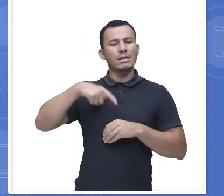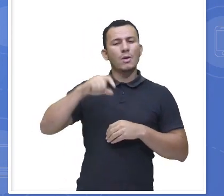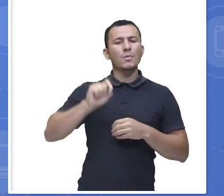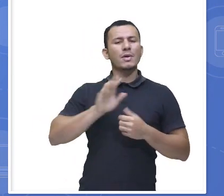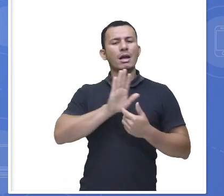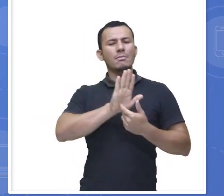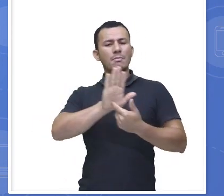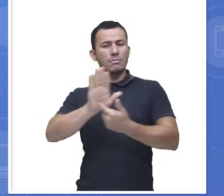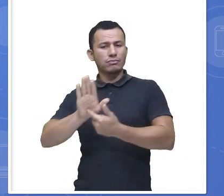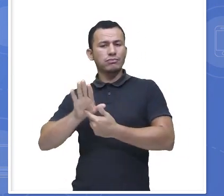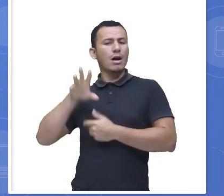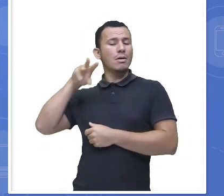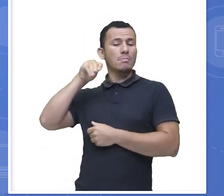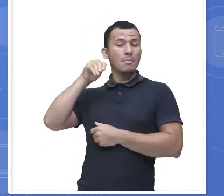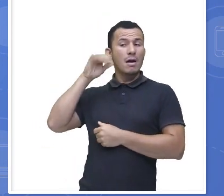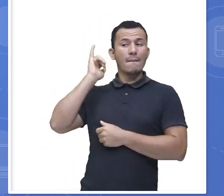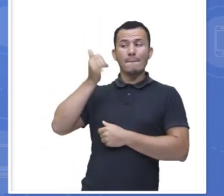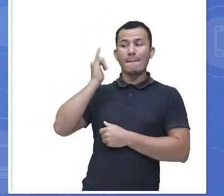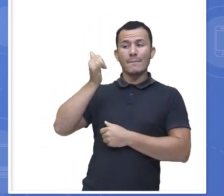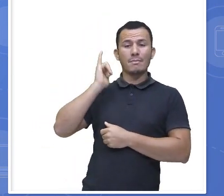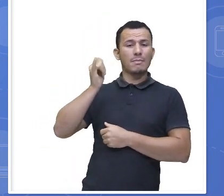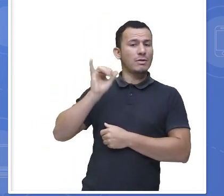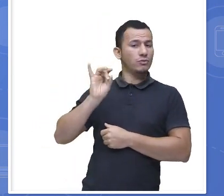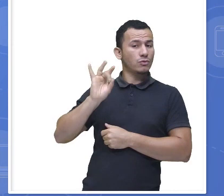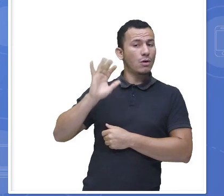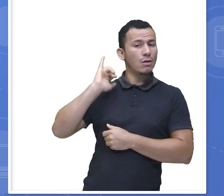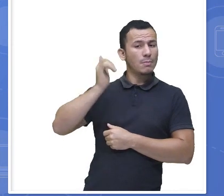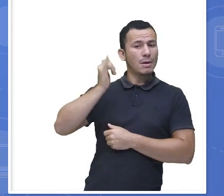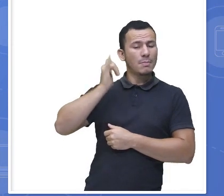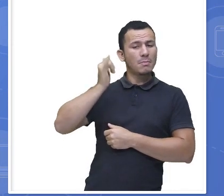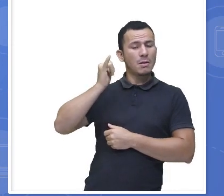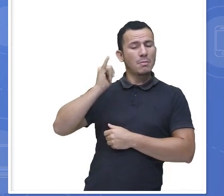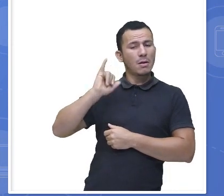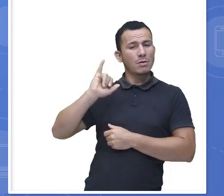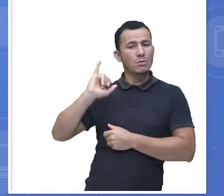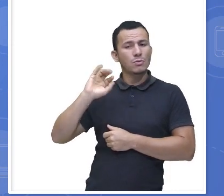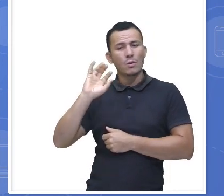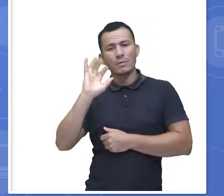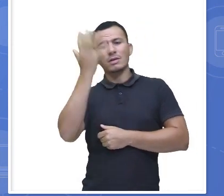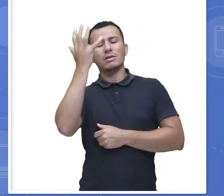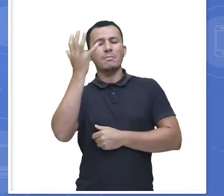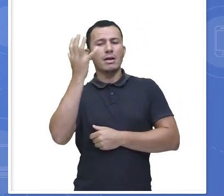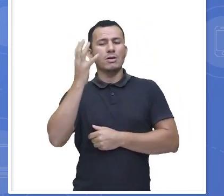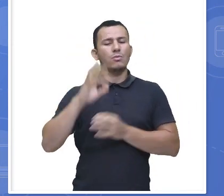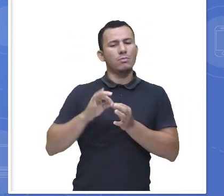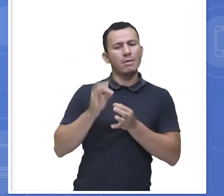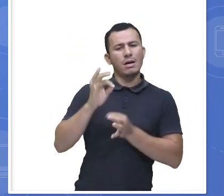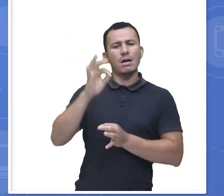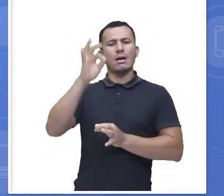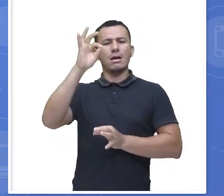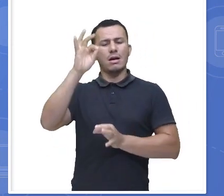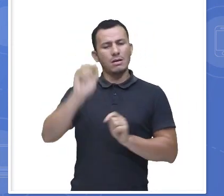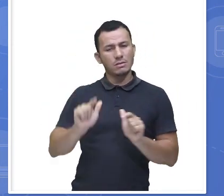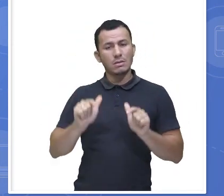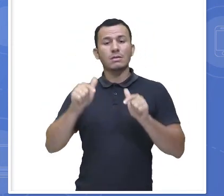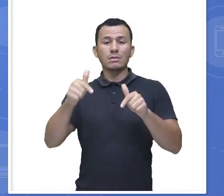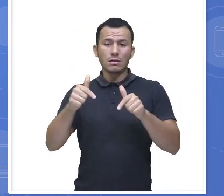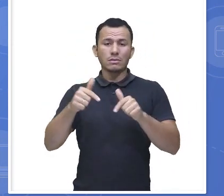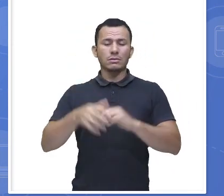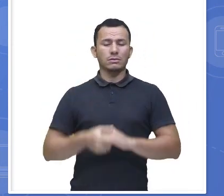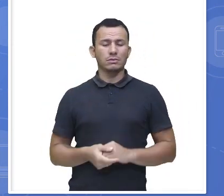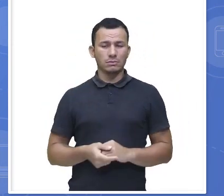ele relata, ele conta os acontecimentos, os eventos, desenrolar das ações, né?